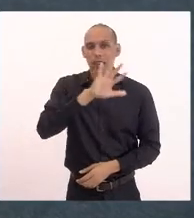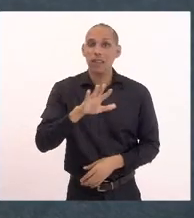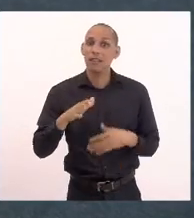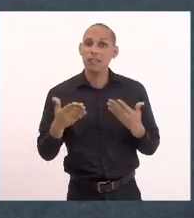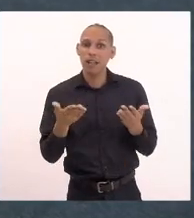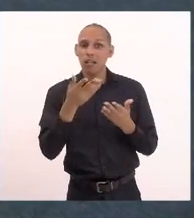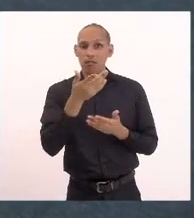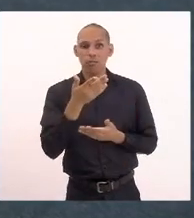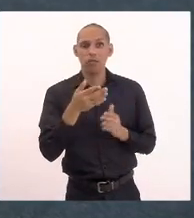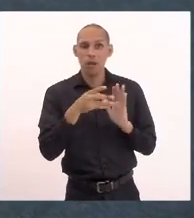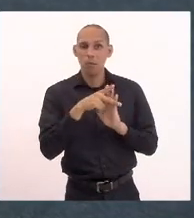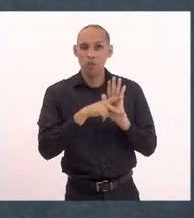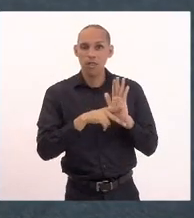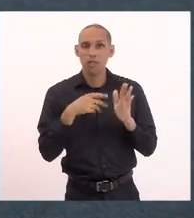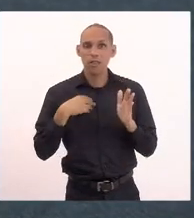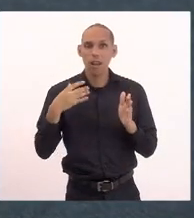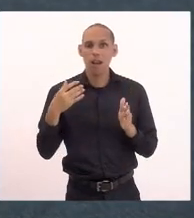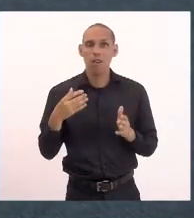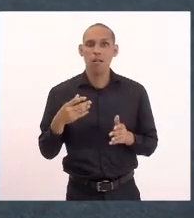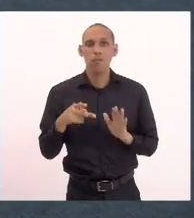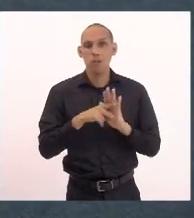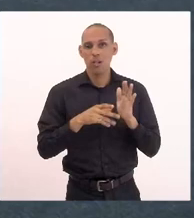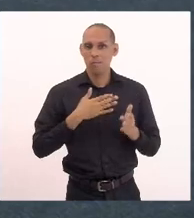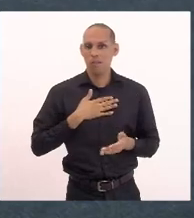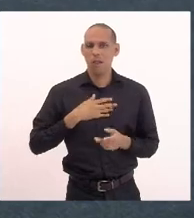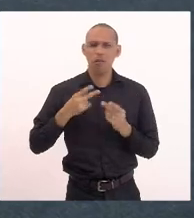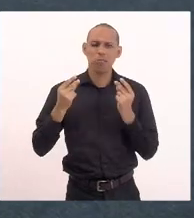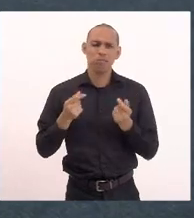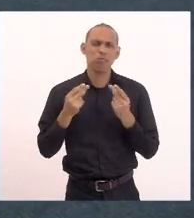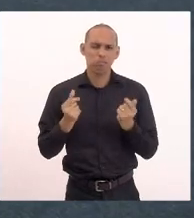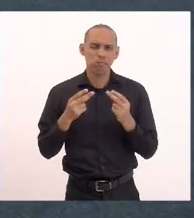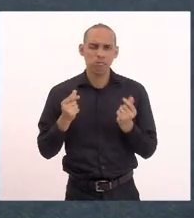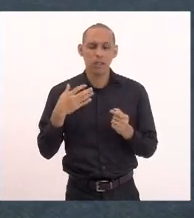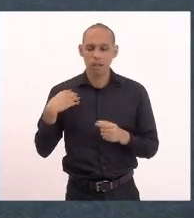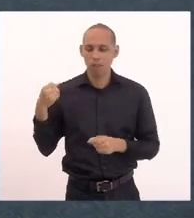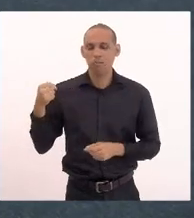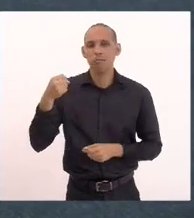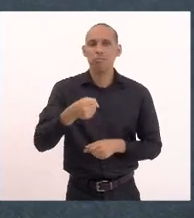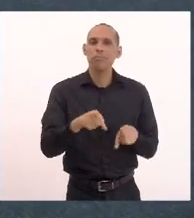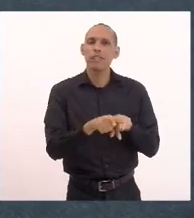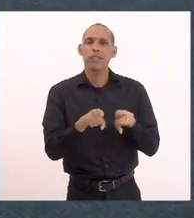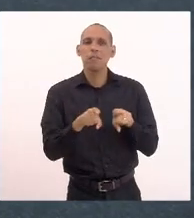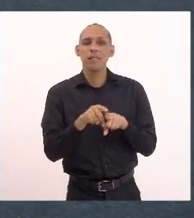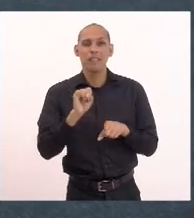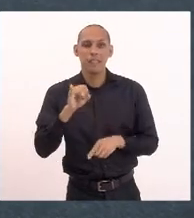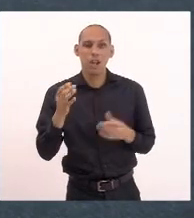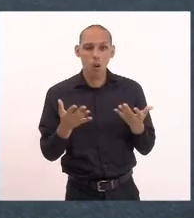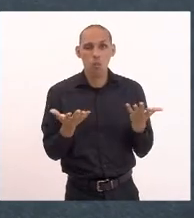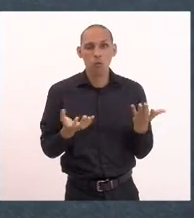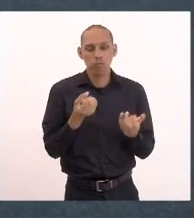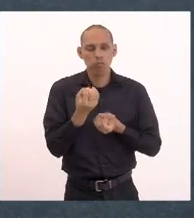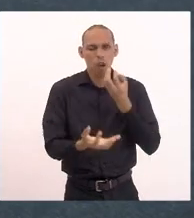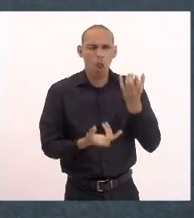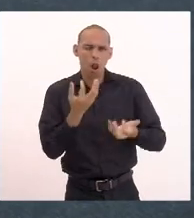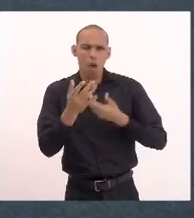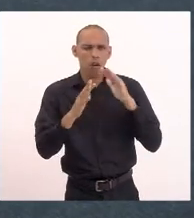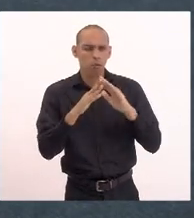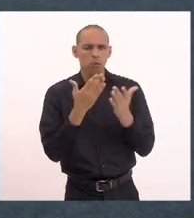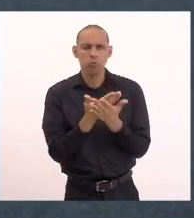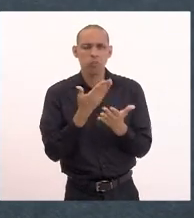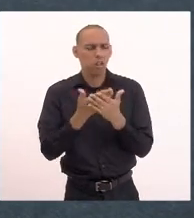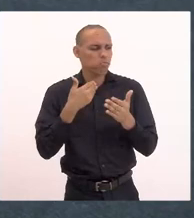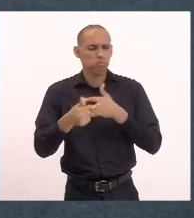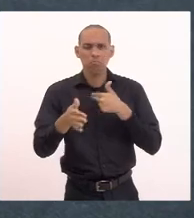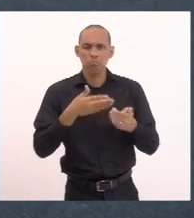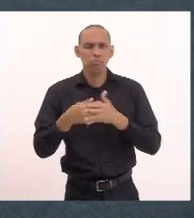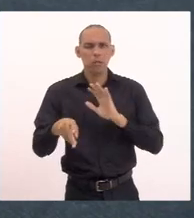esse projeto daí, eu vou resgatar meu projeto, está em tramitação até hoje, e hoje, se houver um incêndio em qualquer escola aqui do